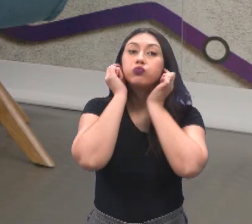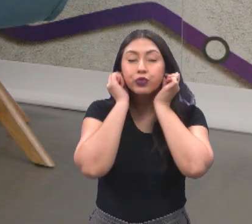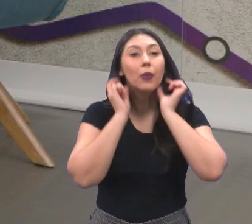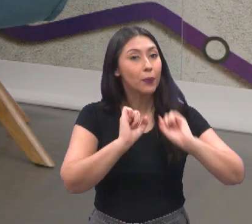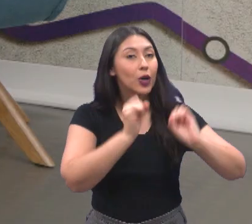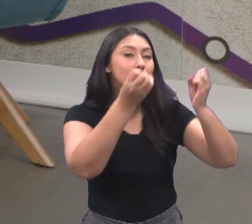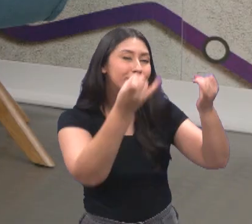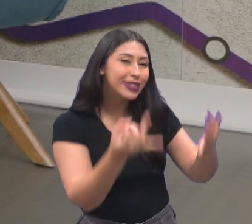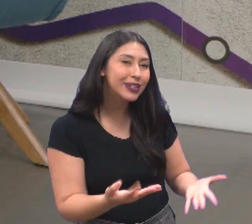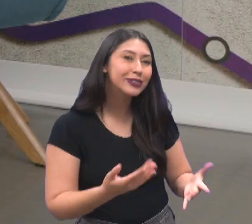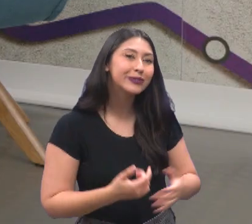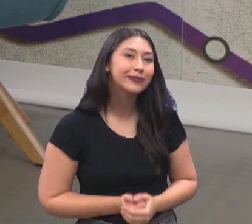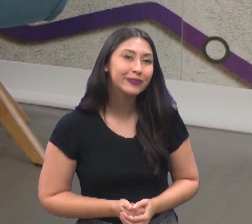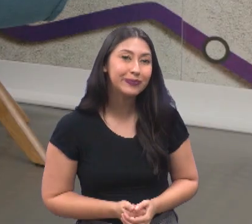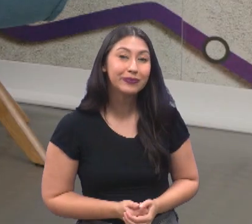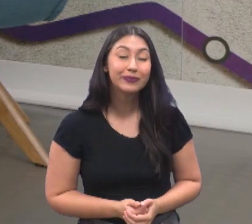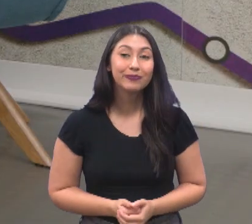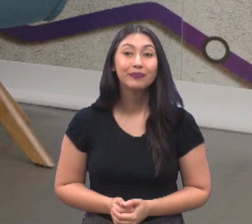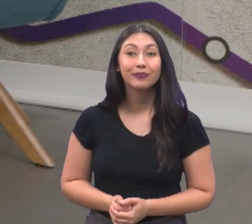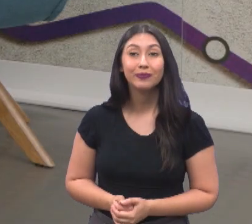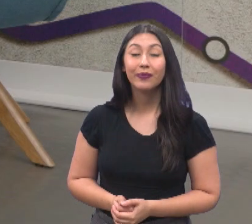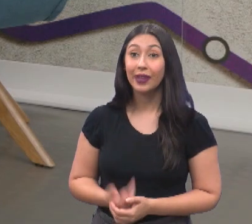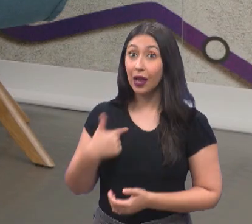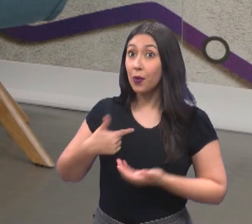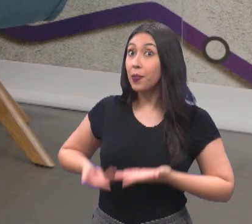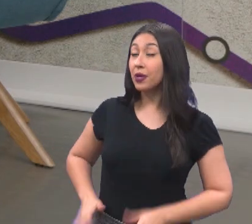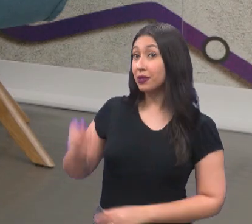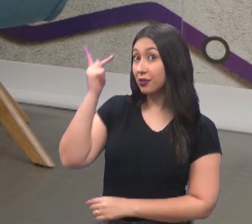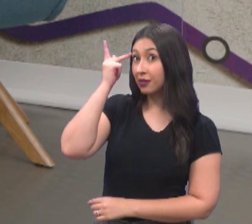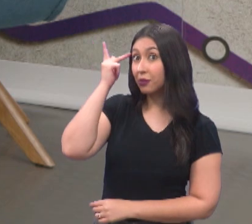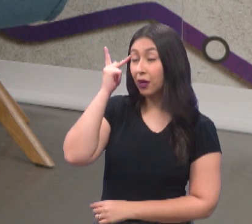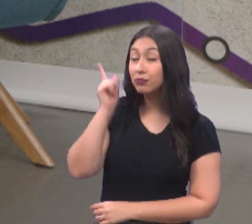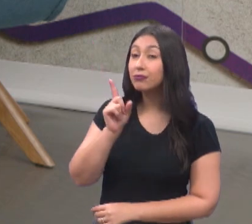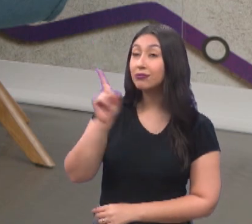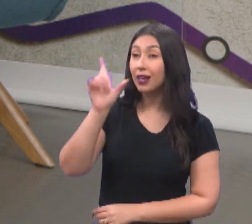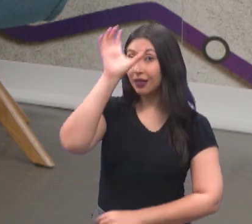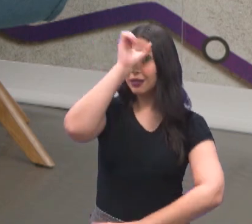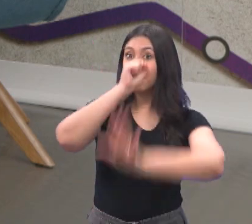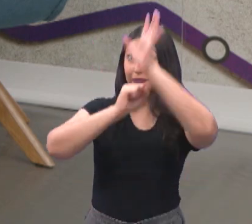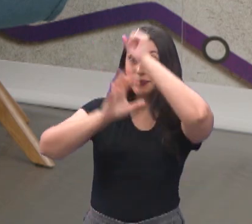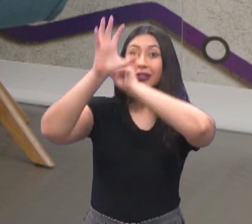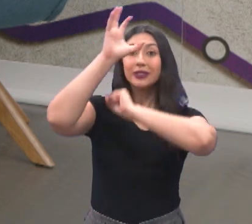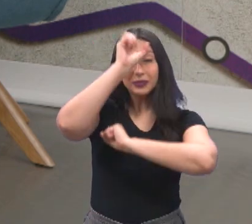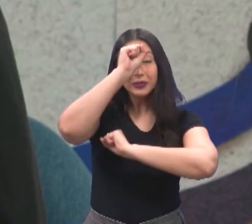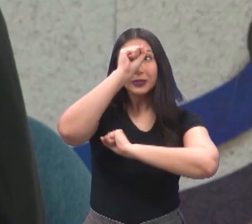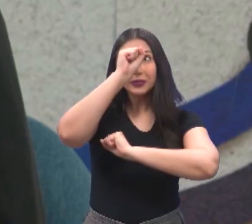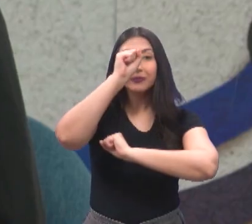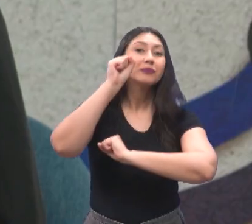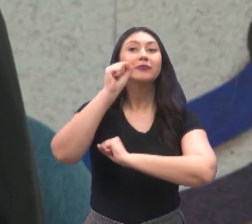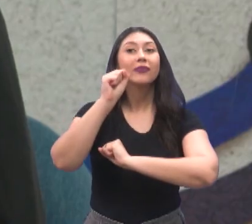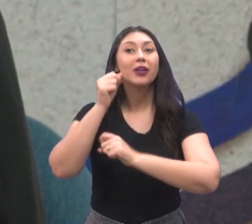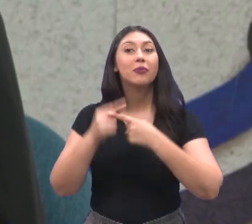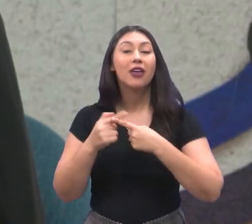comentasse pra gente. Eu sou de São Paulo, eu aprendi esse ofício lá em São Paulo, com o desejo de